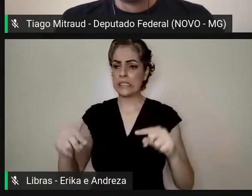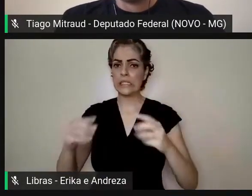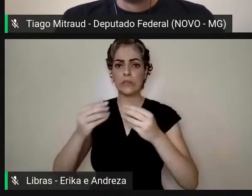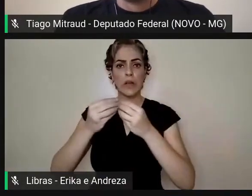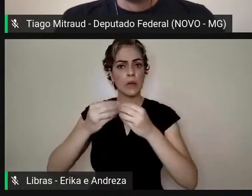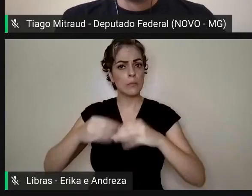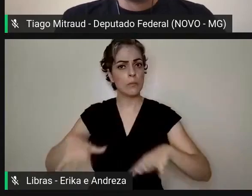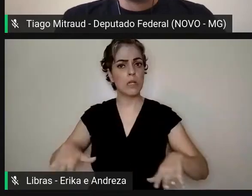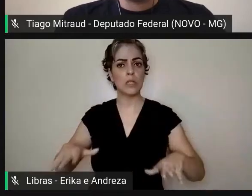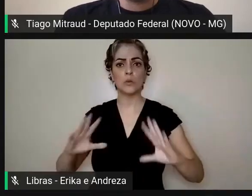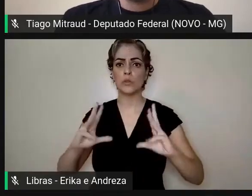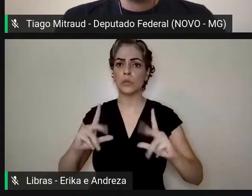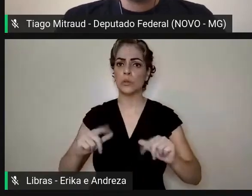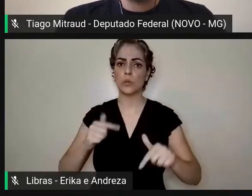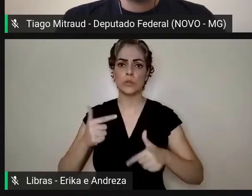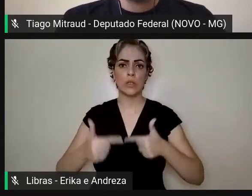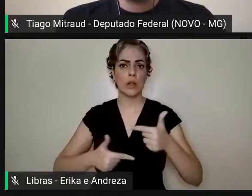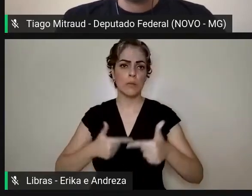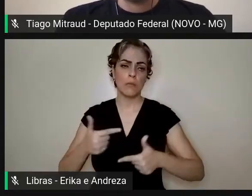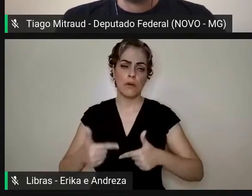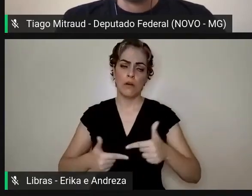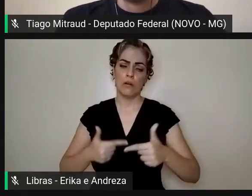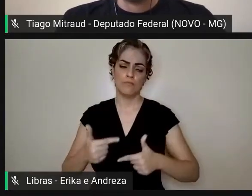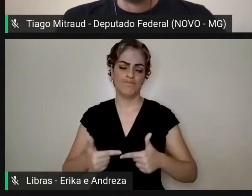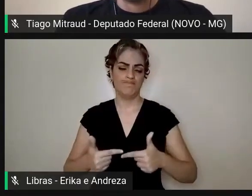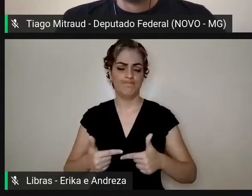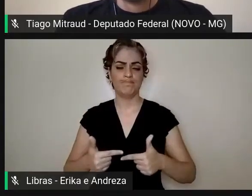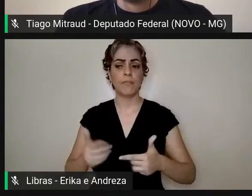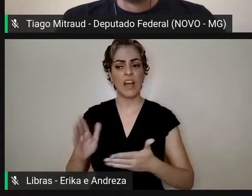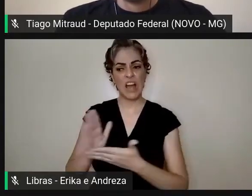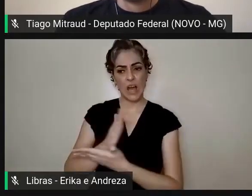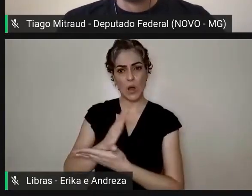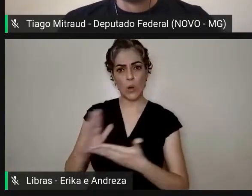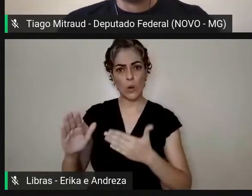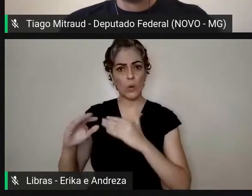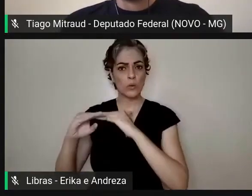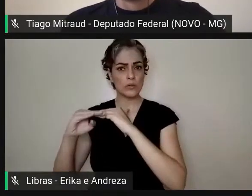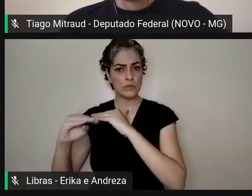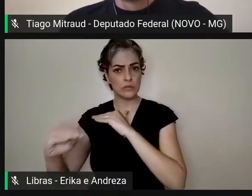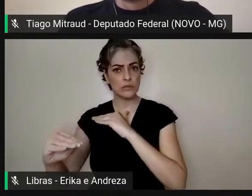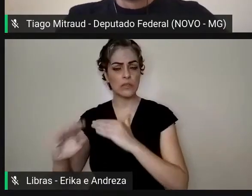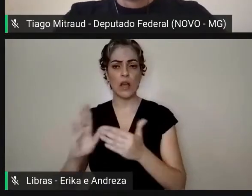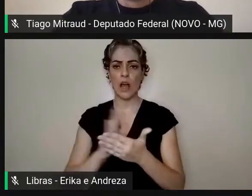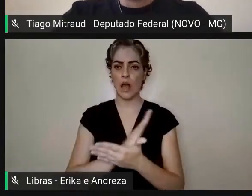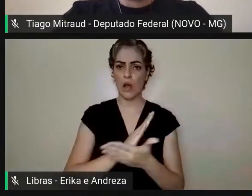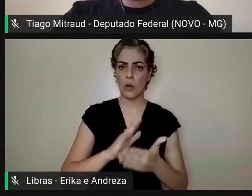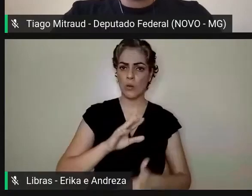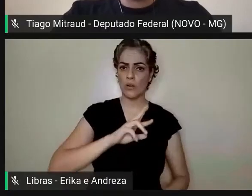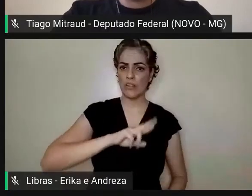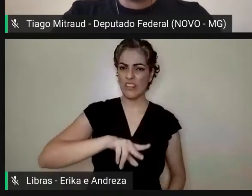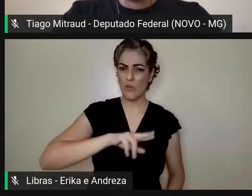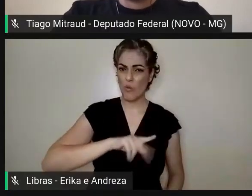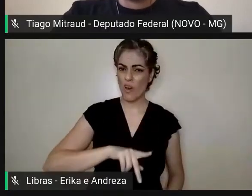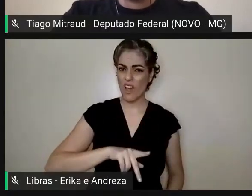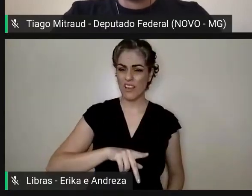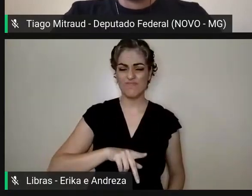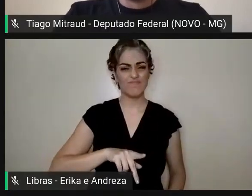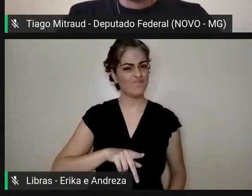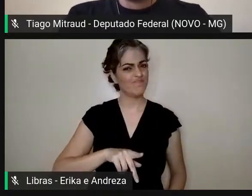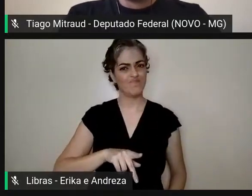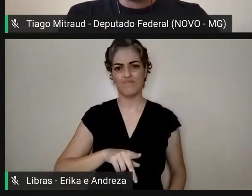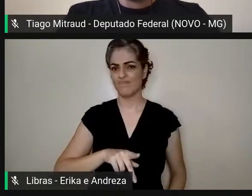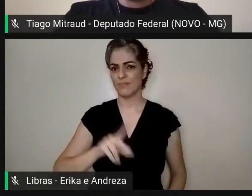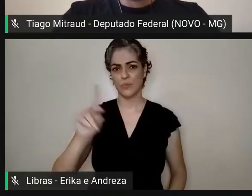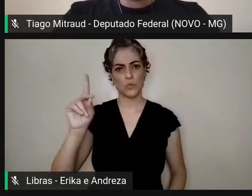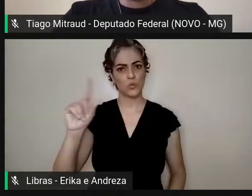órgãos públicos. Você tem parte dos servidores estáveis e outra parte não estável. Não dá, simplesmente não